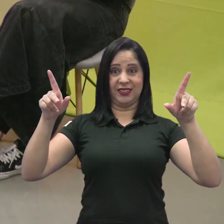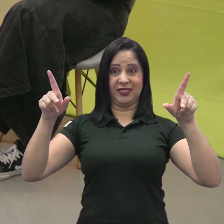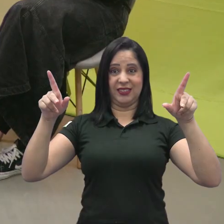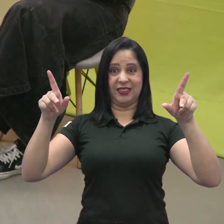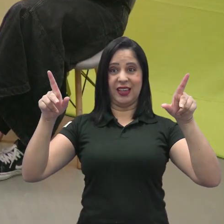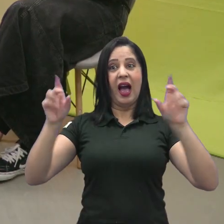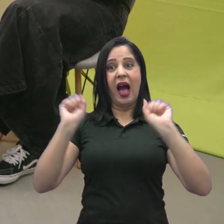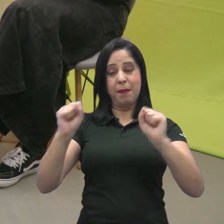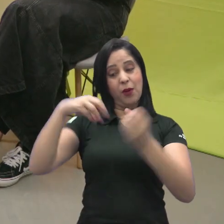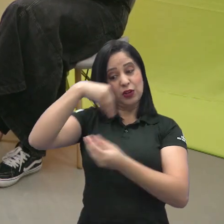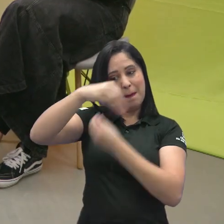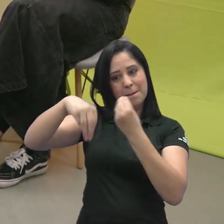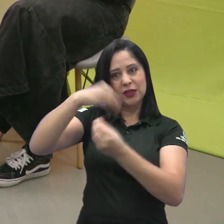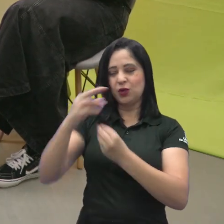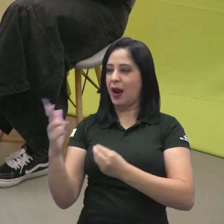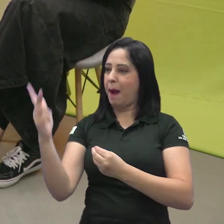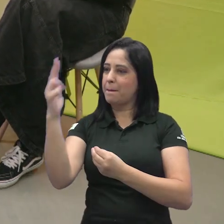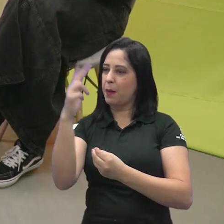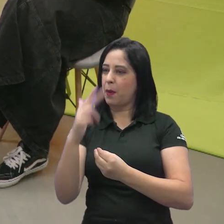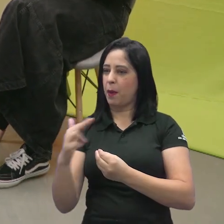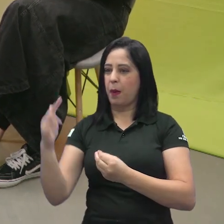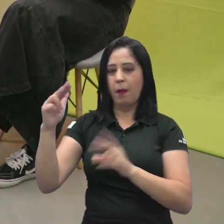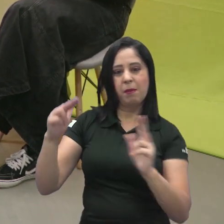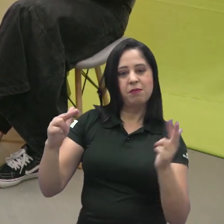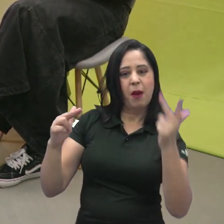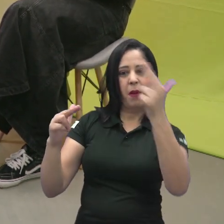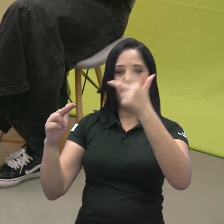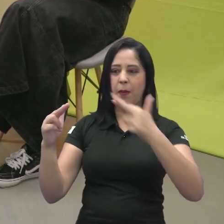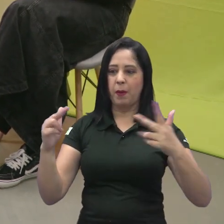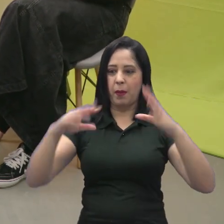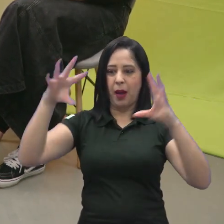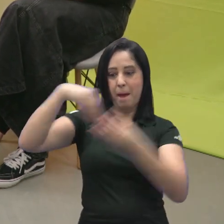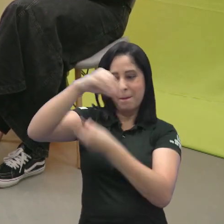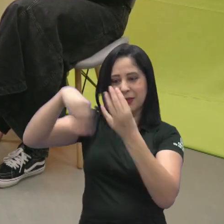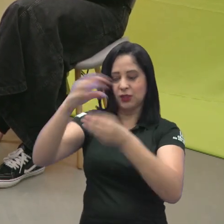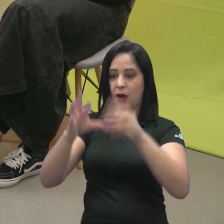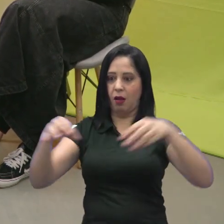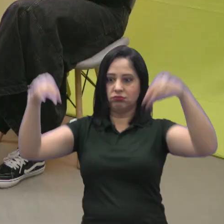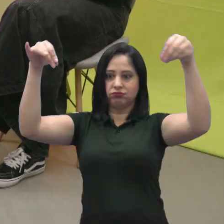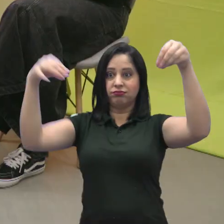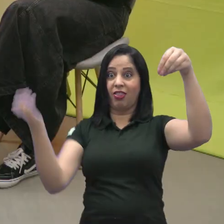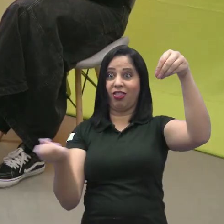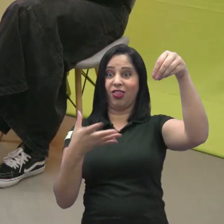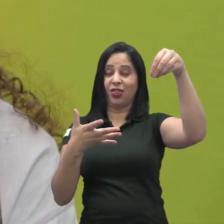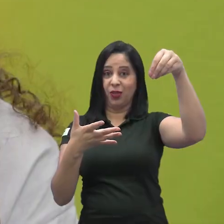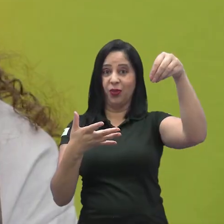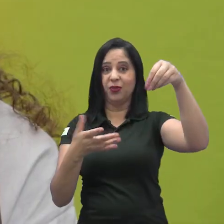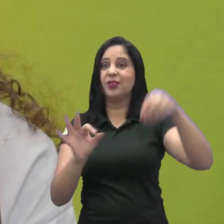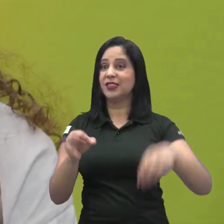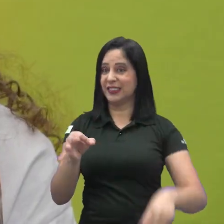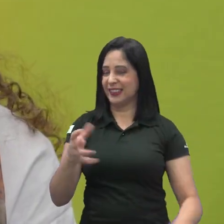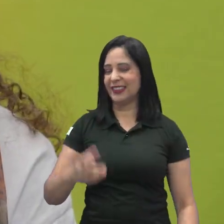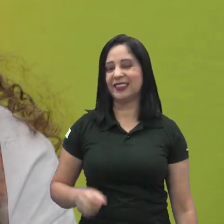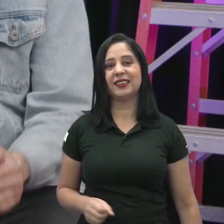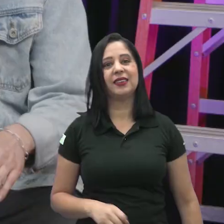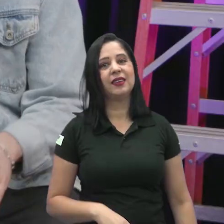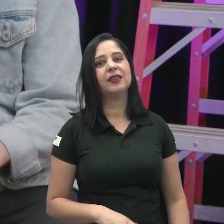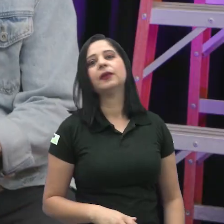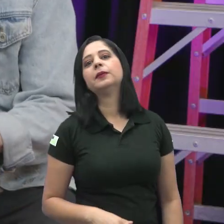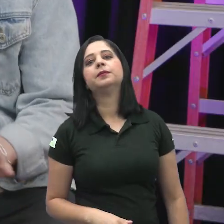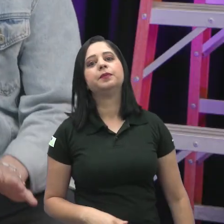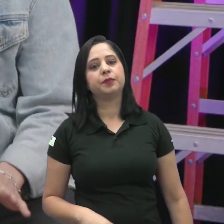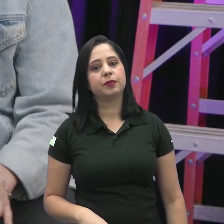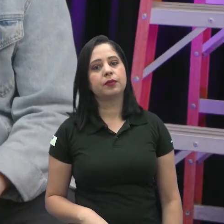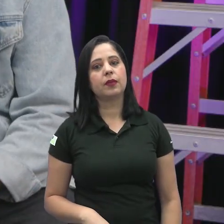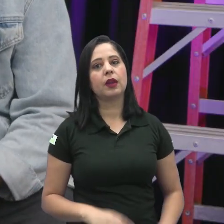E tentar misturar essas peças, sabe? É um bom jeito de começar, assim, para ter algo diferente no seu guarda-roupa que com certeza vai ser único. Maravilha. Meninas,